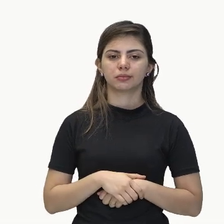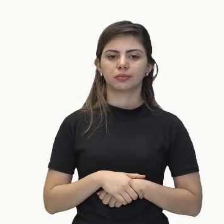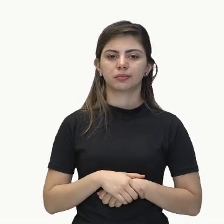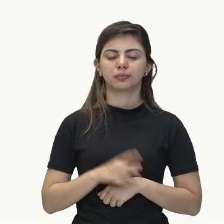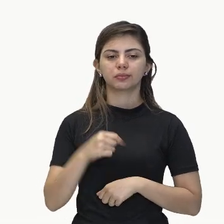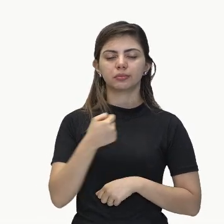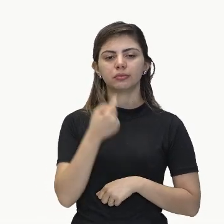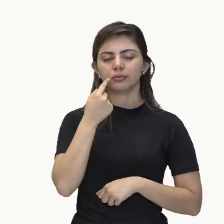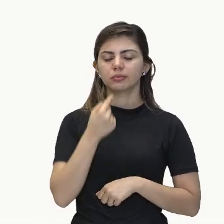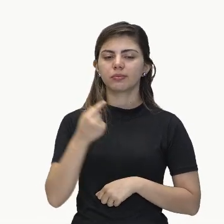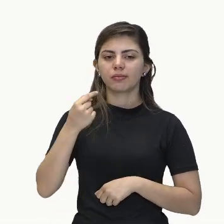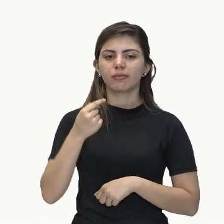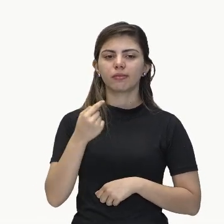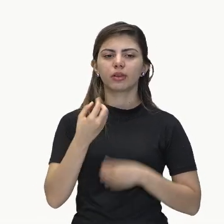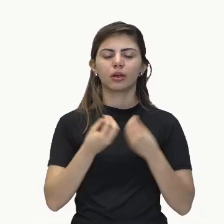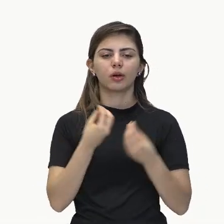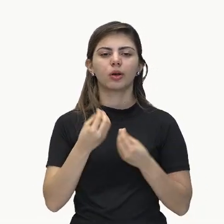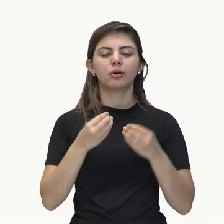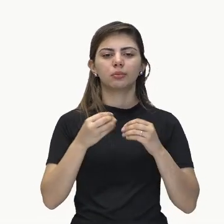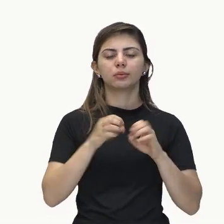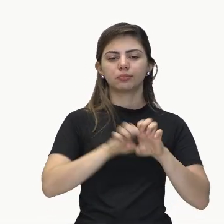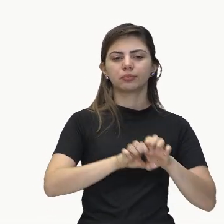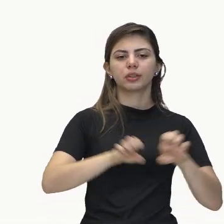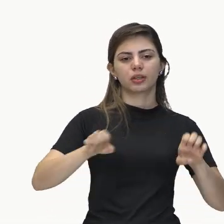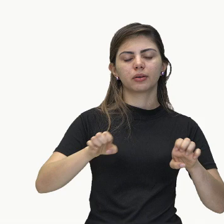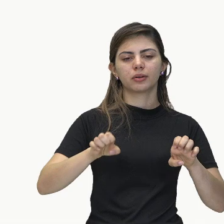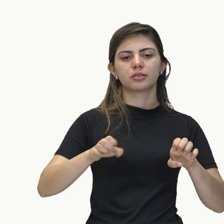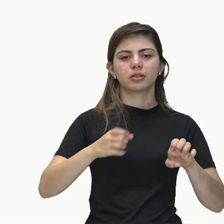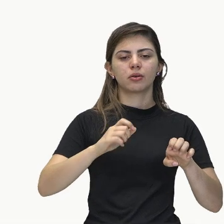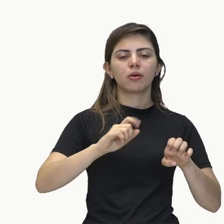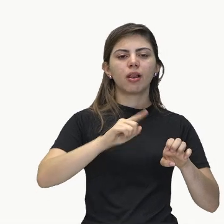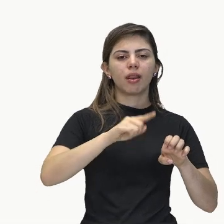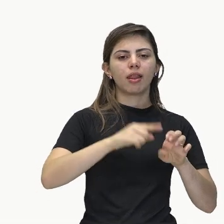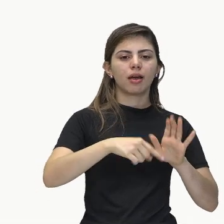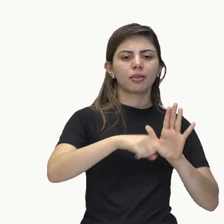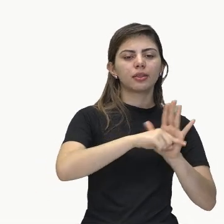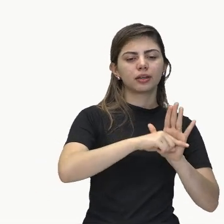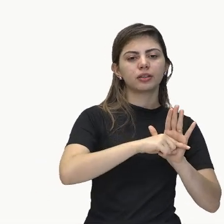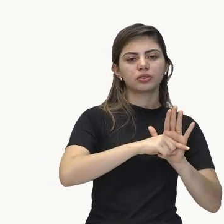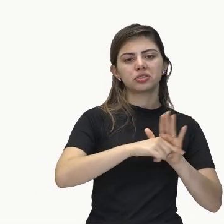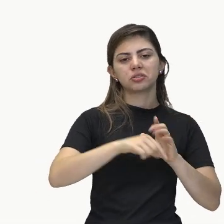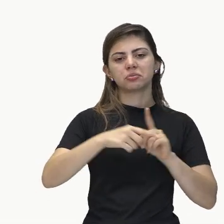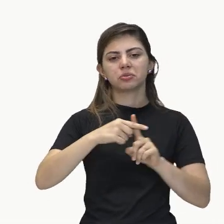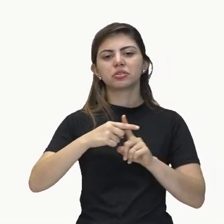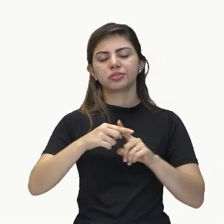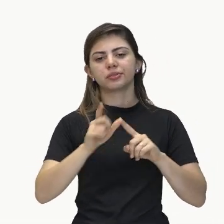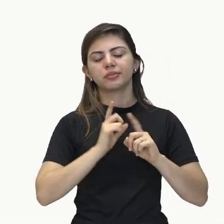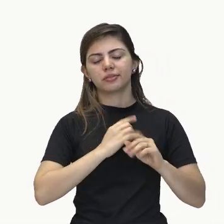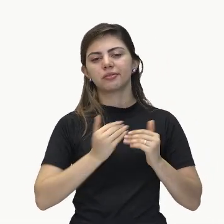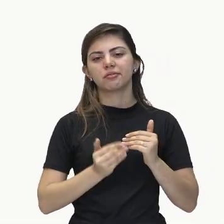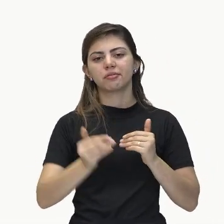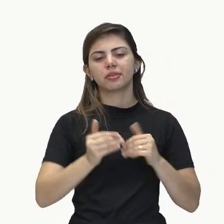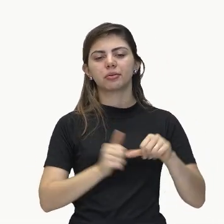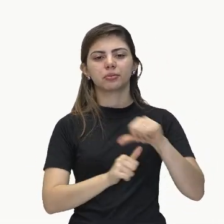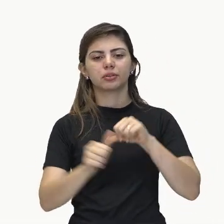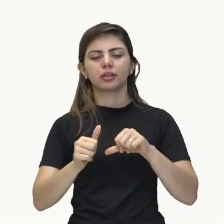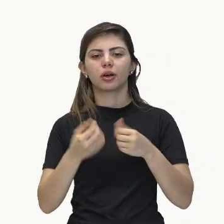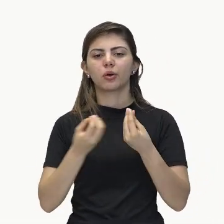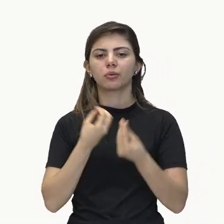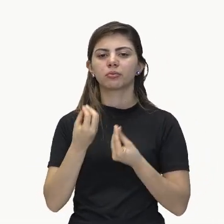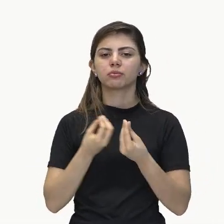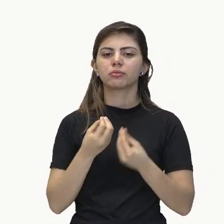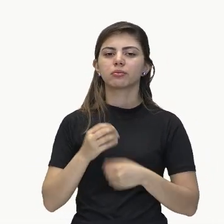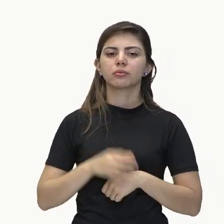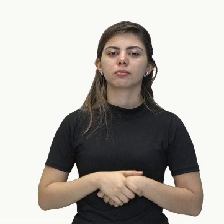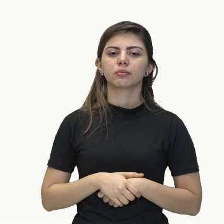meus sinais, todos os meus sinais da minha equação mudem. Tá? Então, aqui, meu novo sistema será,